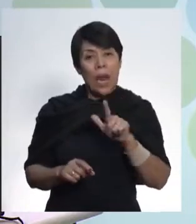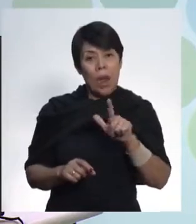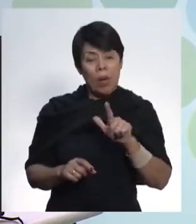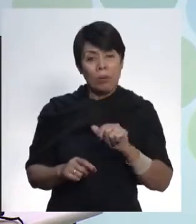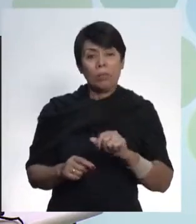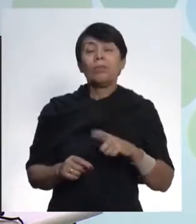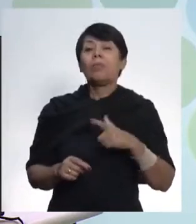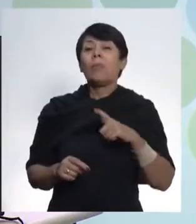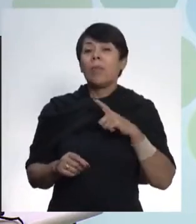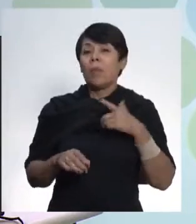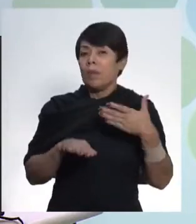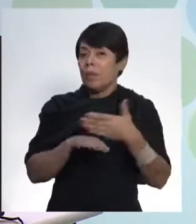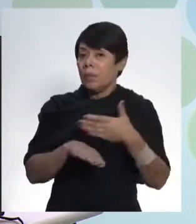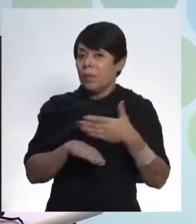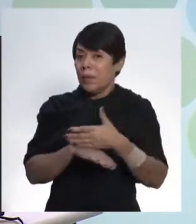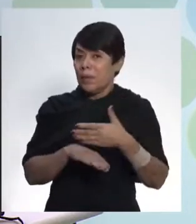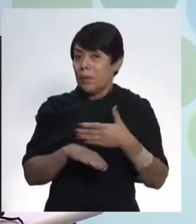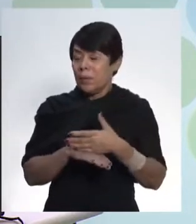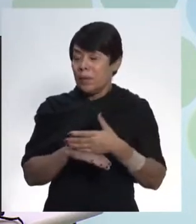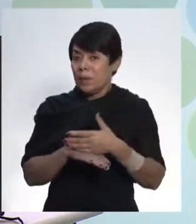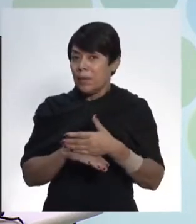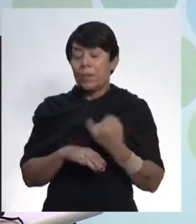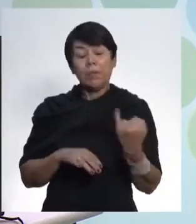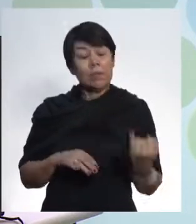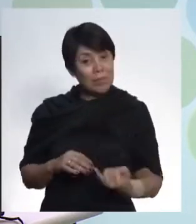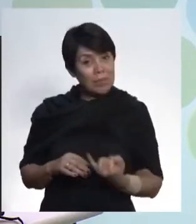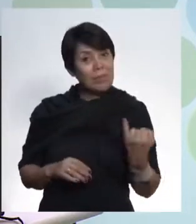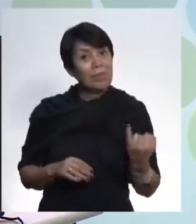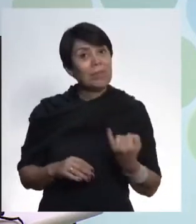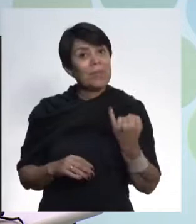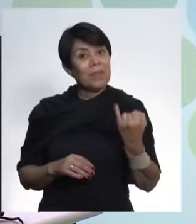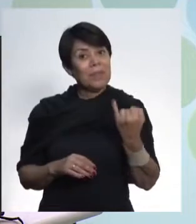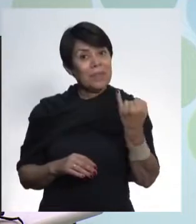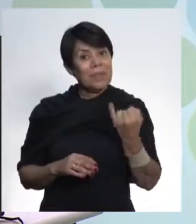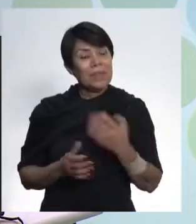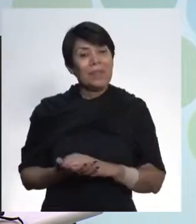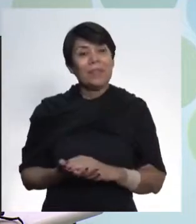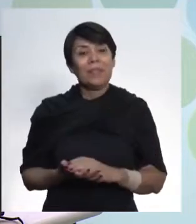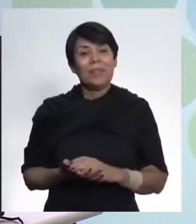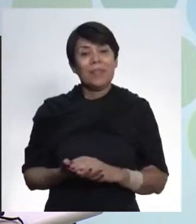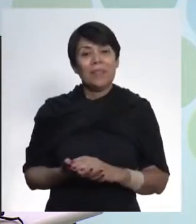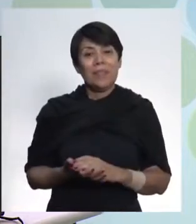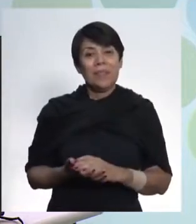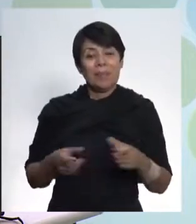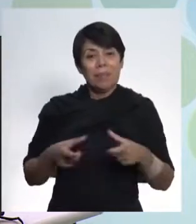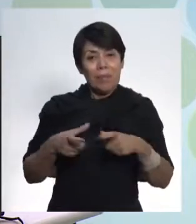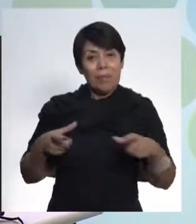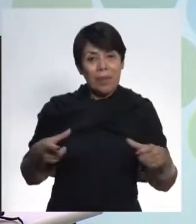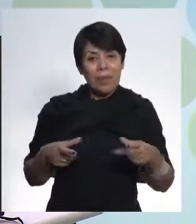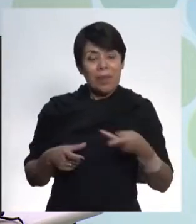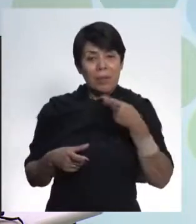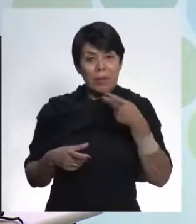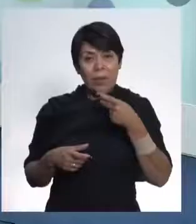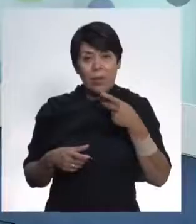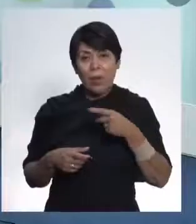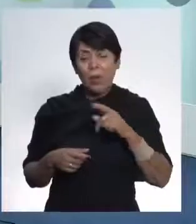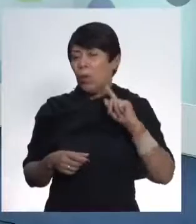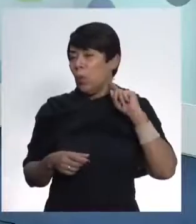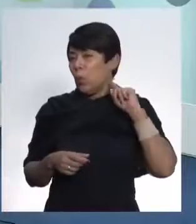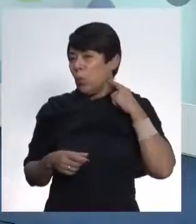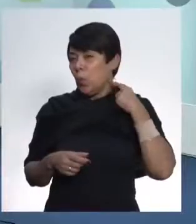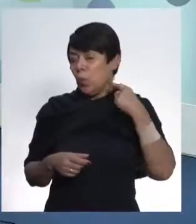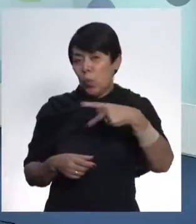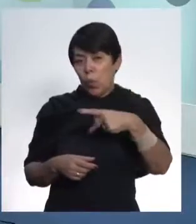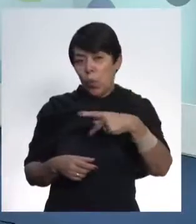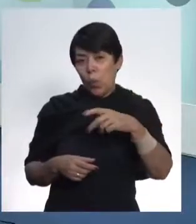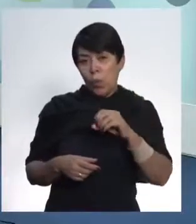uma participação muito significativa para essa questão. A maioria falou poluição, né? E eu